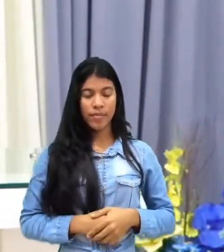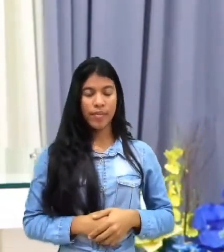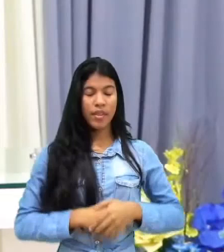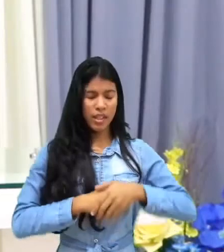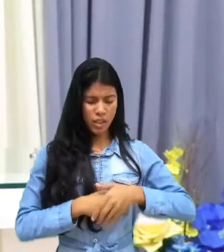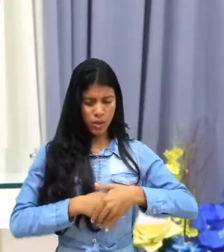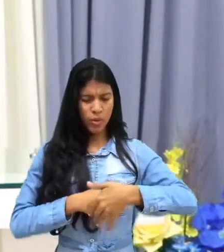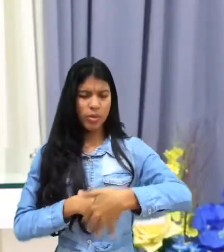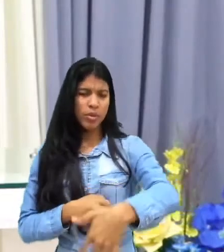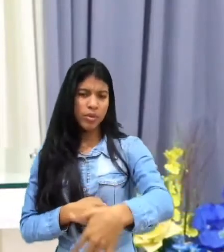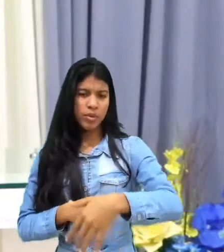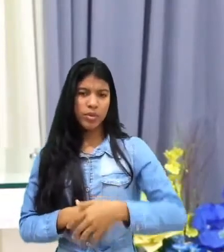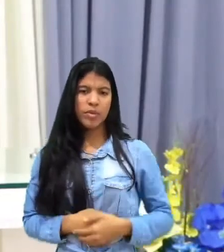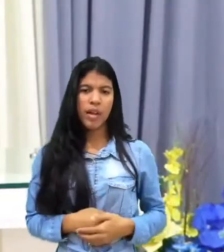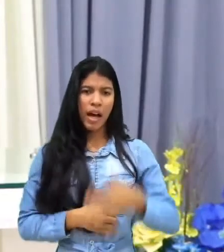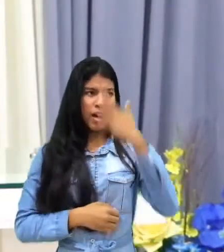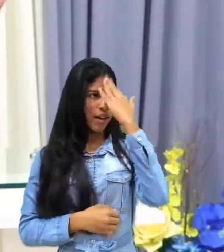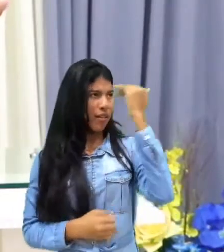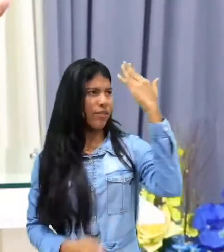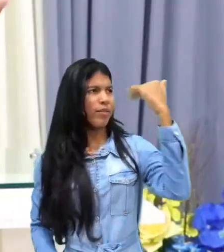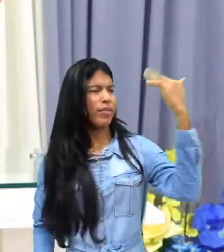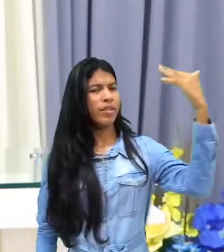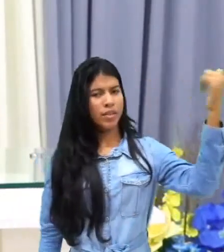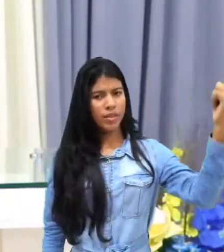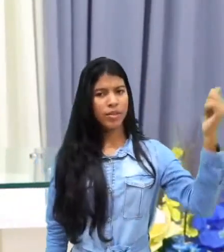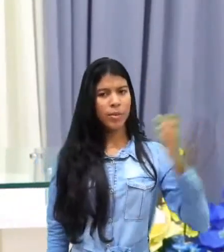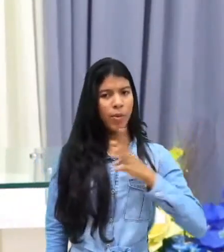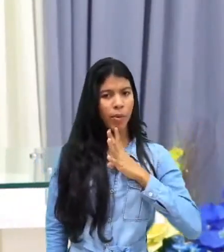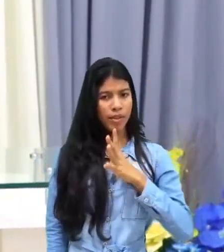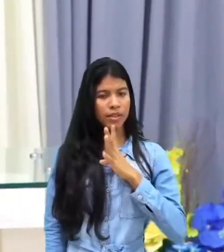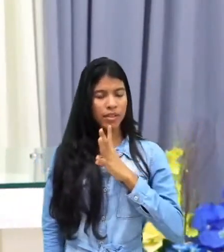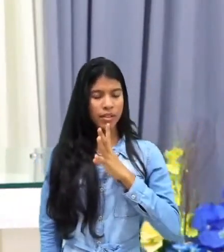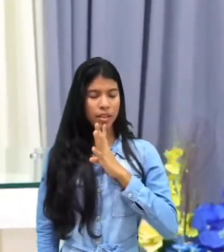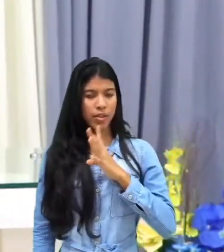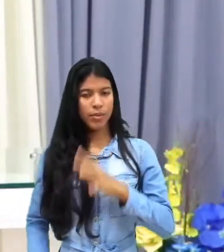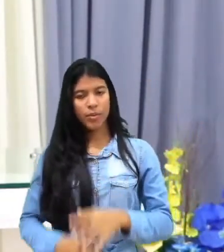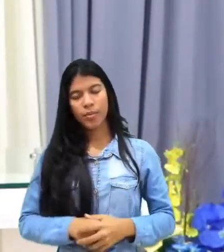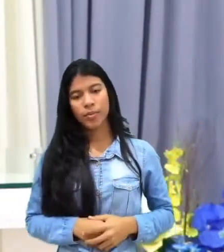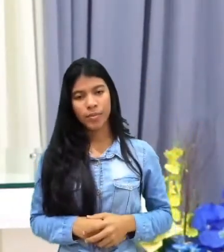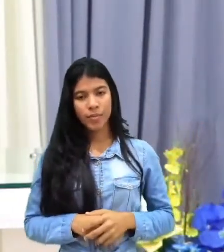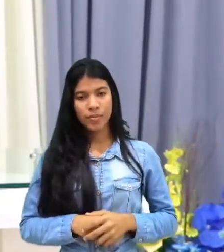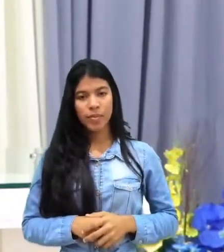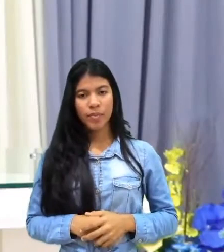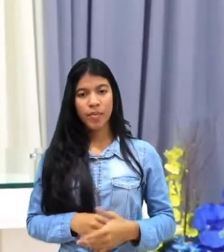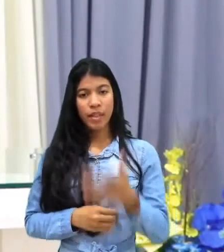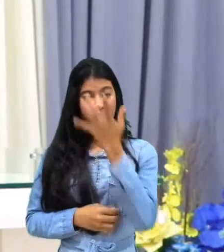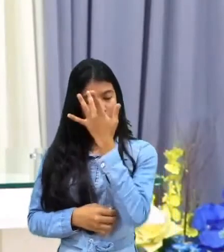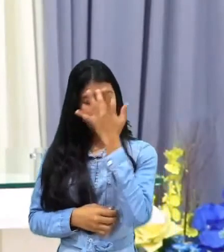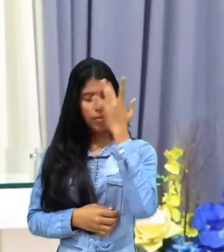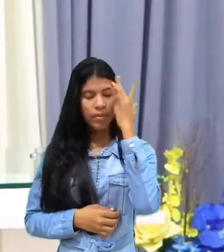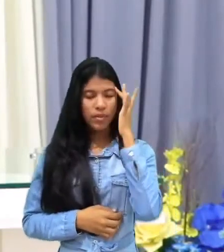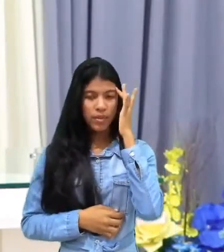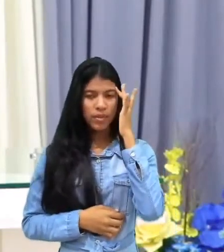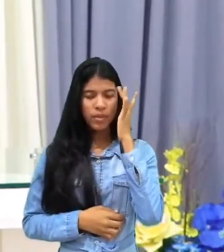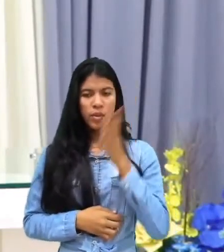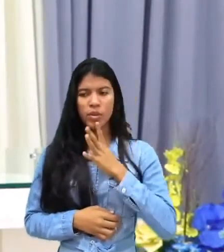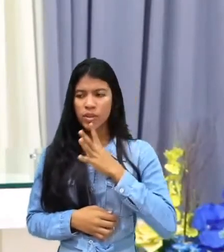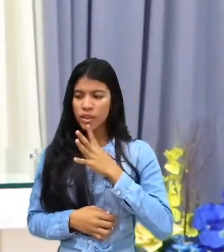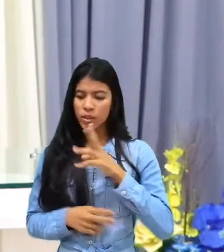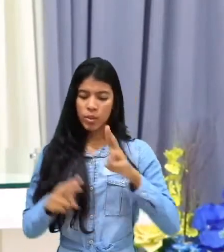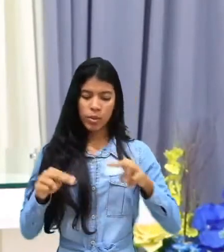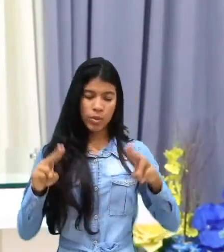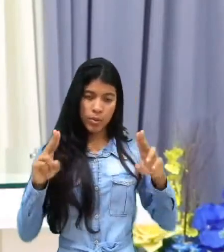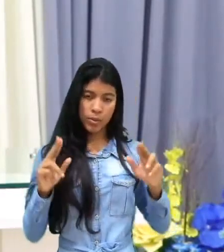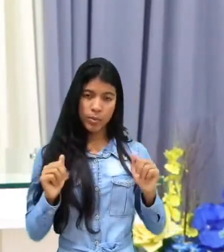anônimos para famosos, para conhecidos. Eles passaram de invisível para visível. Todo mundo sabe quem é.